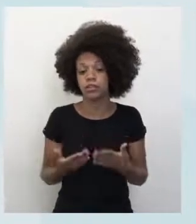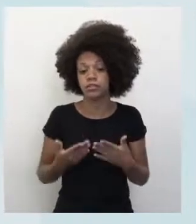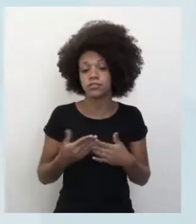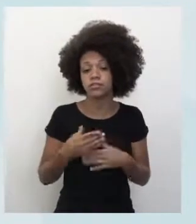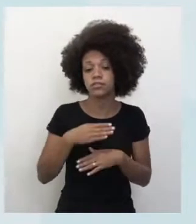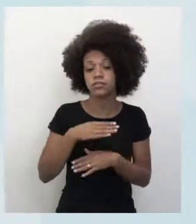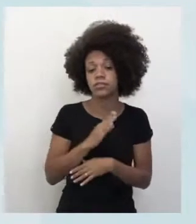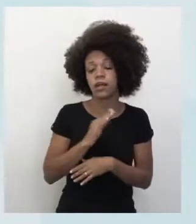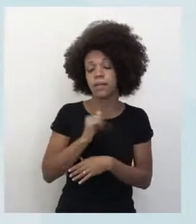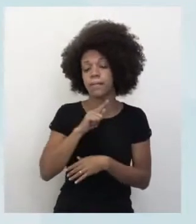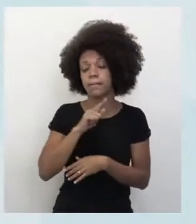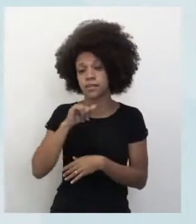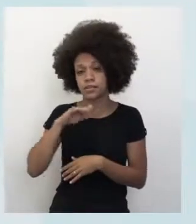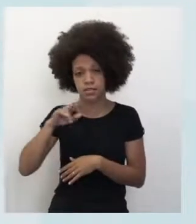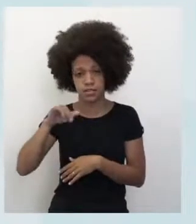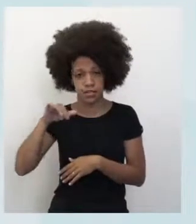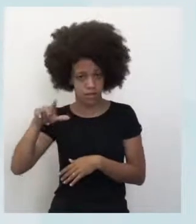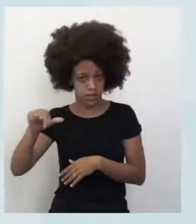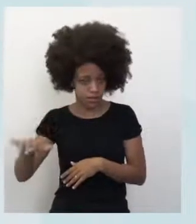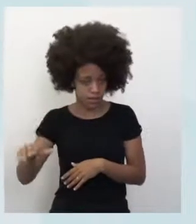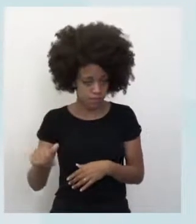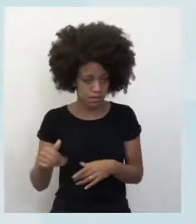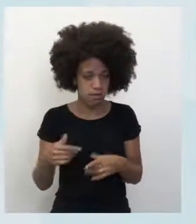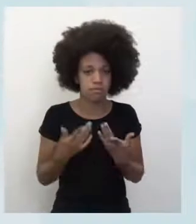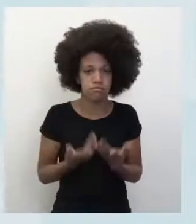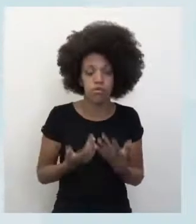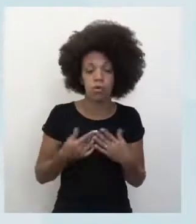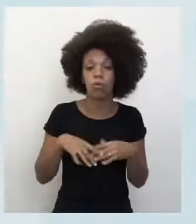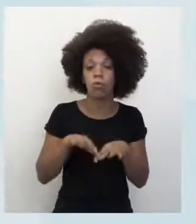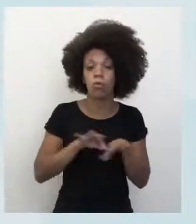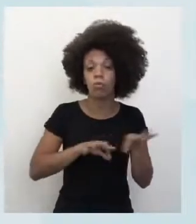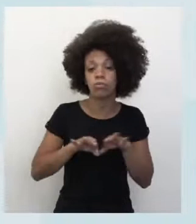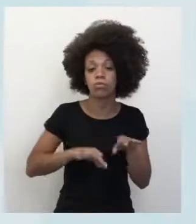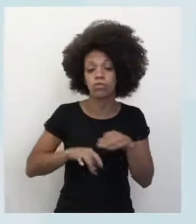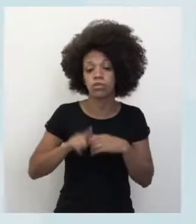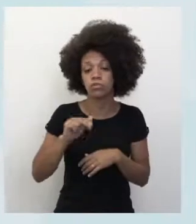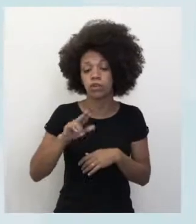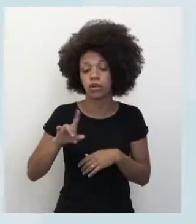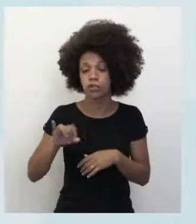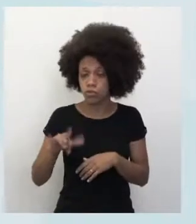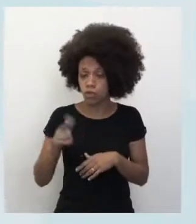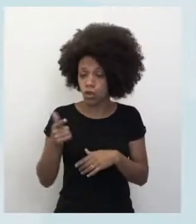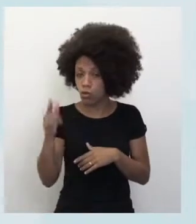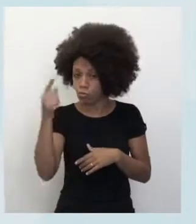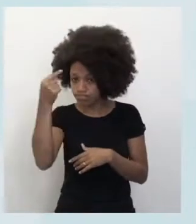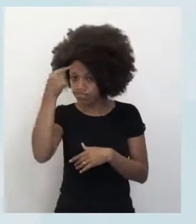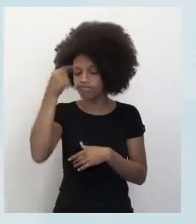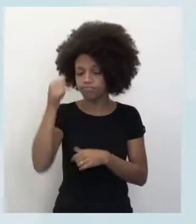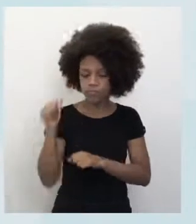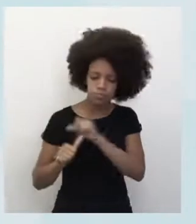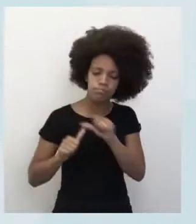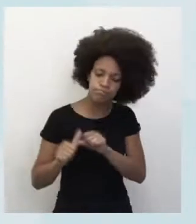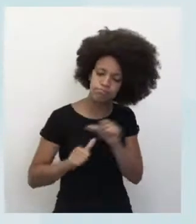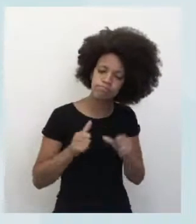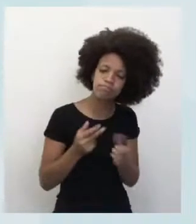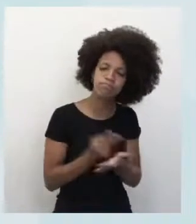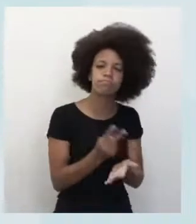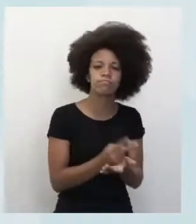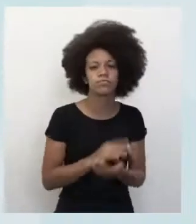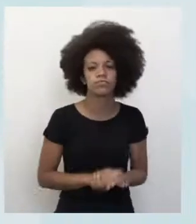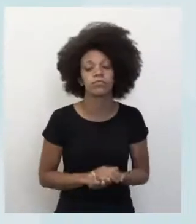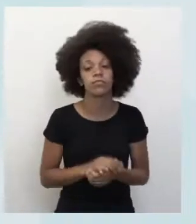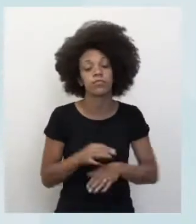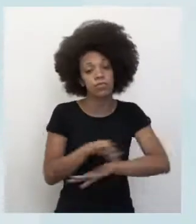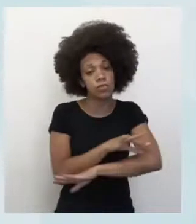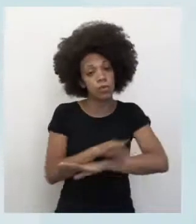obra que não foi acabada até hoje, pois durante o projeto Gaudí tinha outras ideias e mudava toda hora. O arquiteto